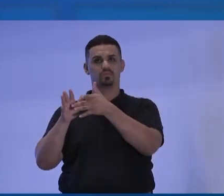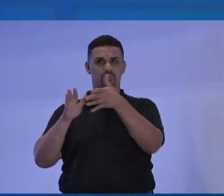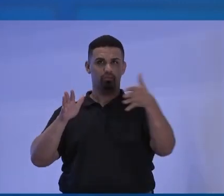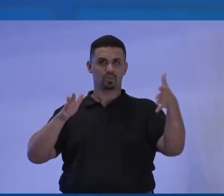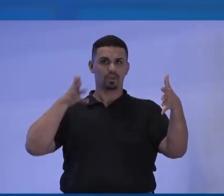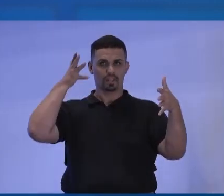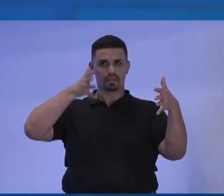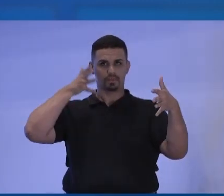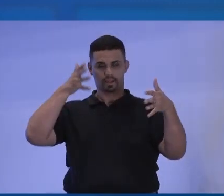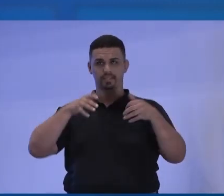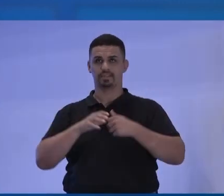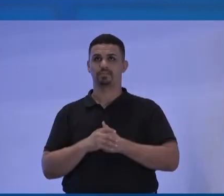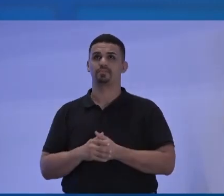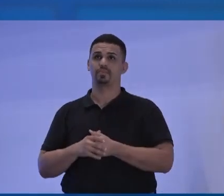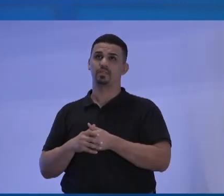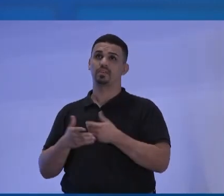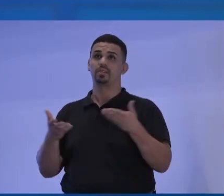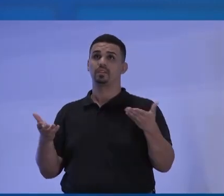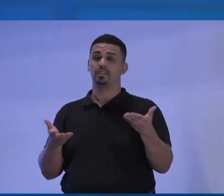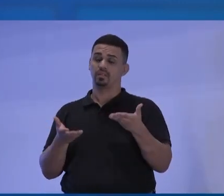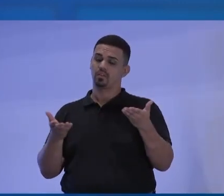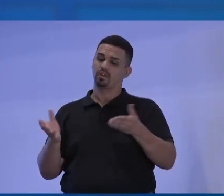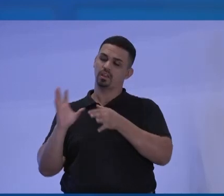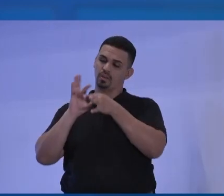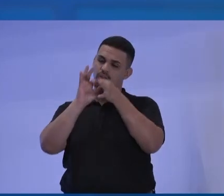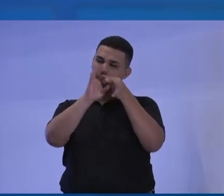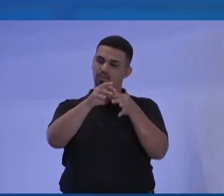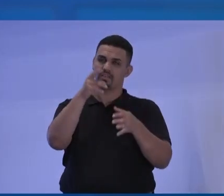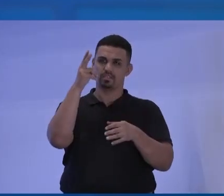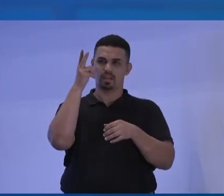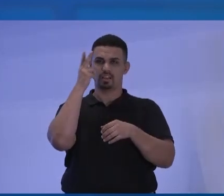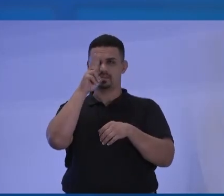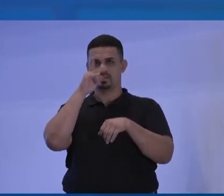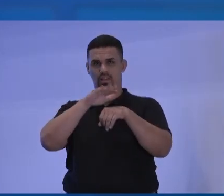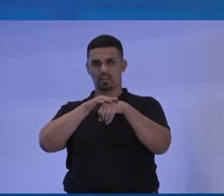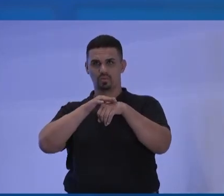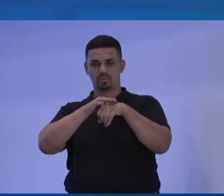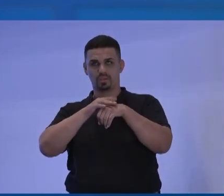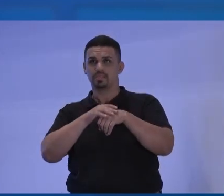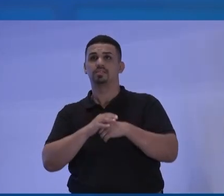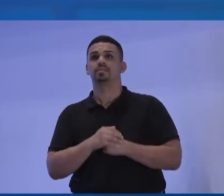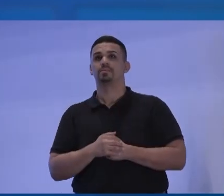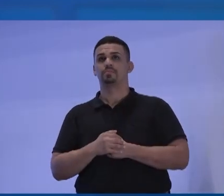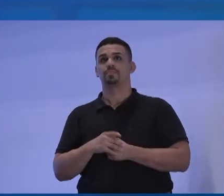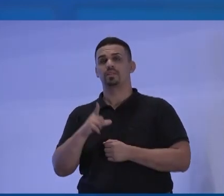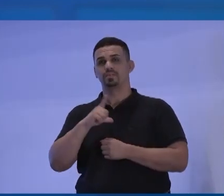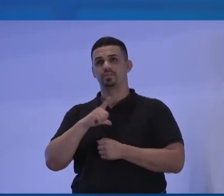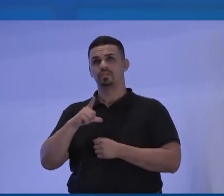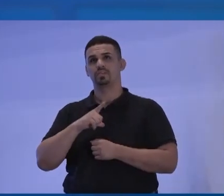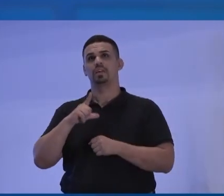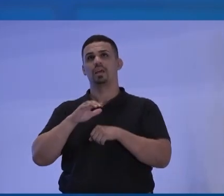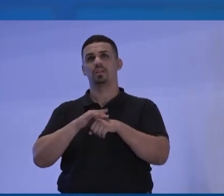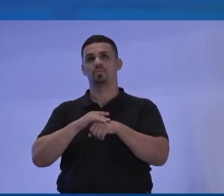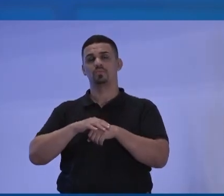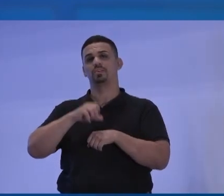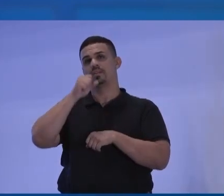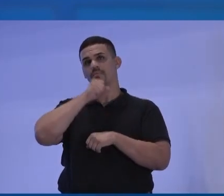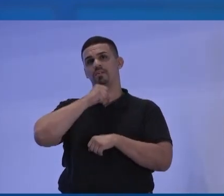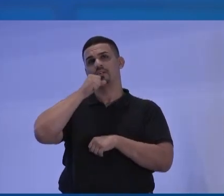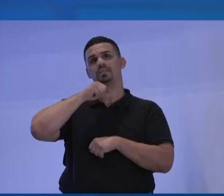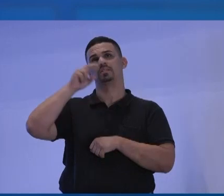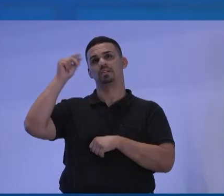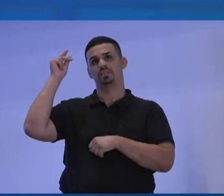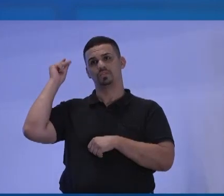Então, só para contextualizar essa doença, nós estamos diante de uma das mais antigas doenças